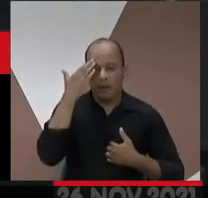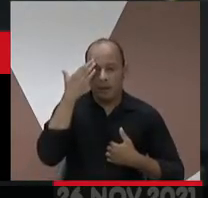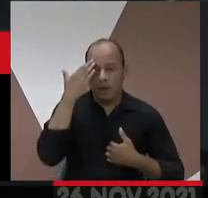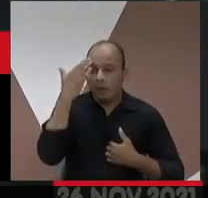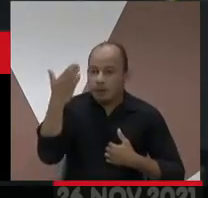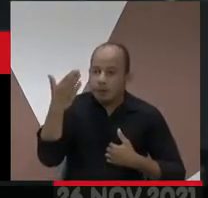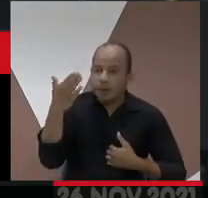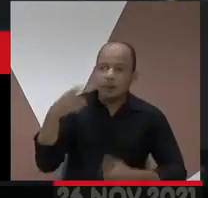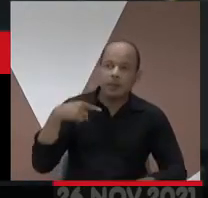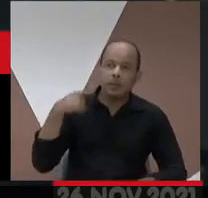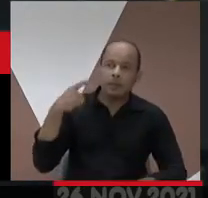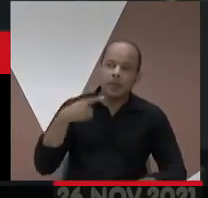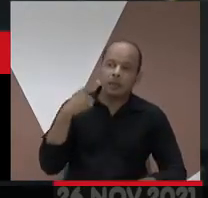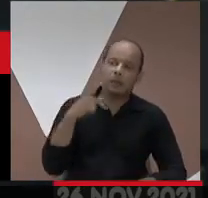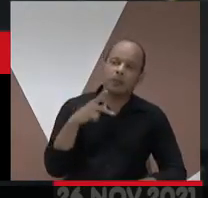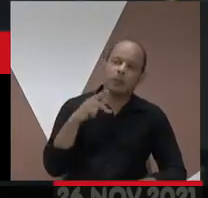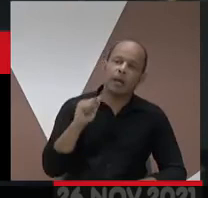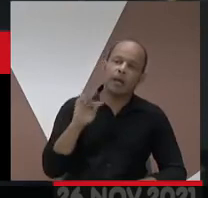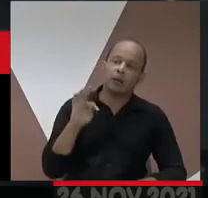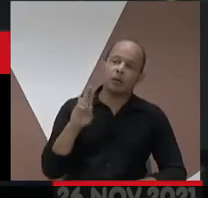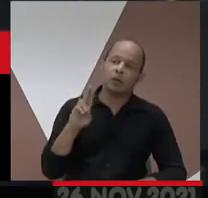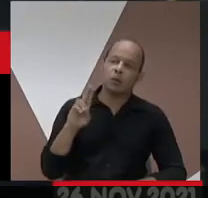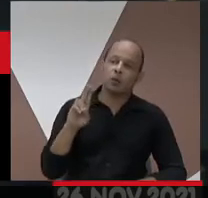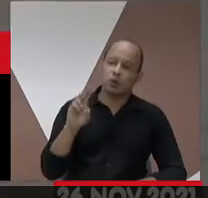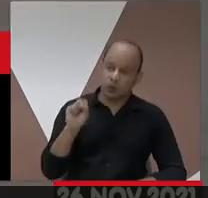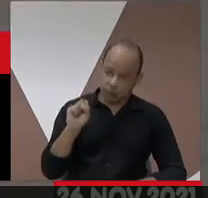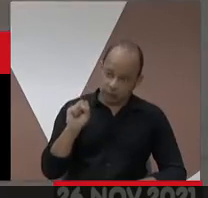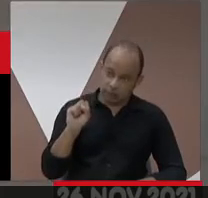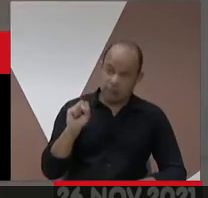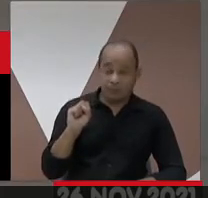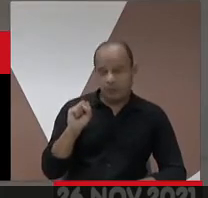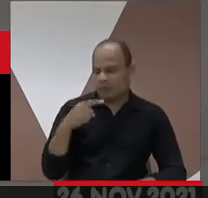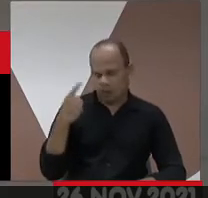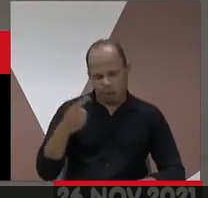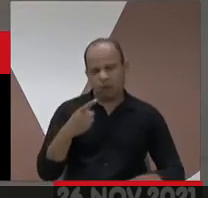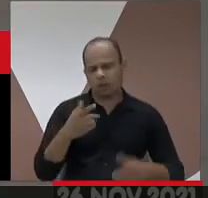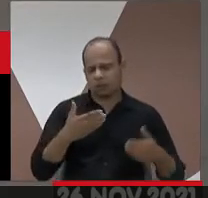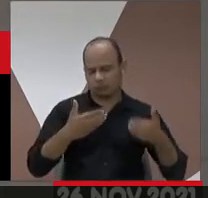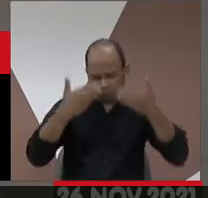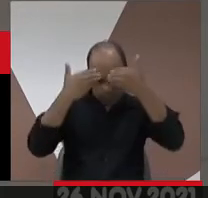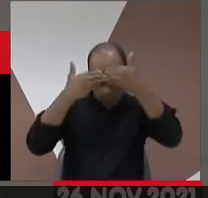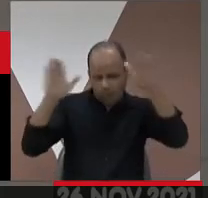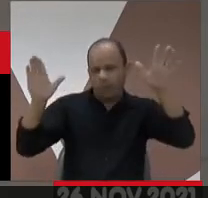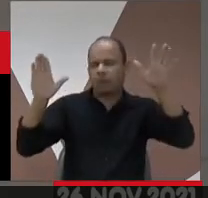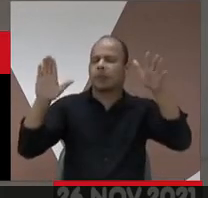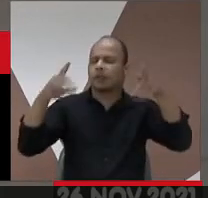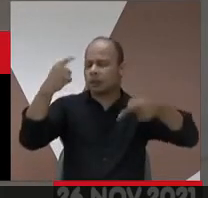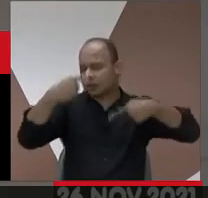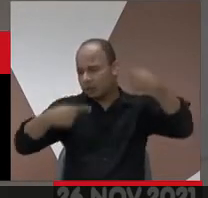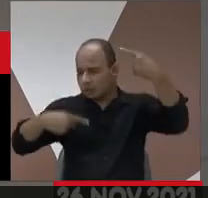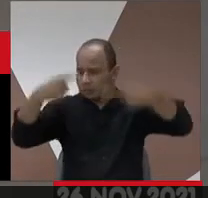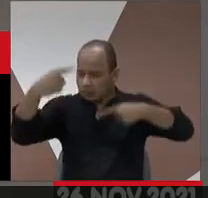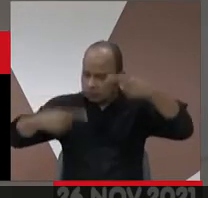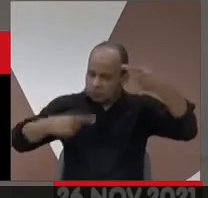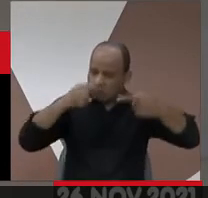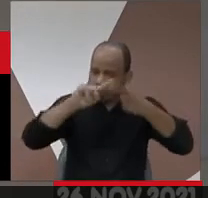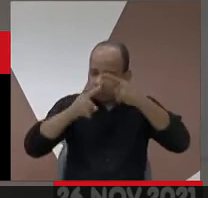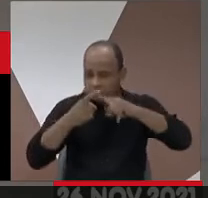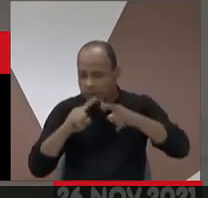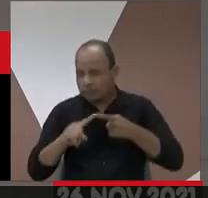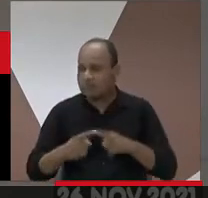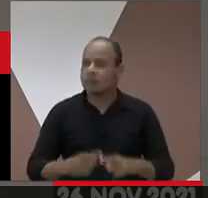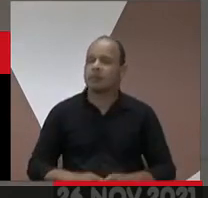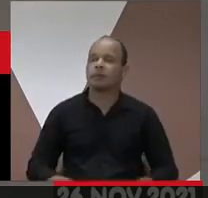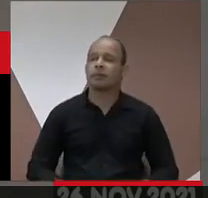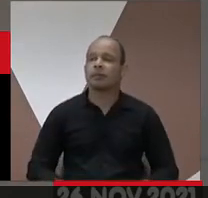ao deputado Agostinho Patrus. Nós estamos abertos a qualquer discussão, mas é uma discussão que se dê de forma paritária